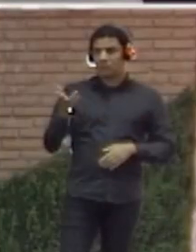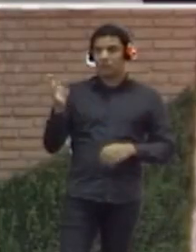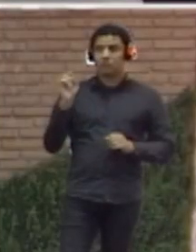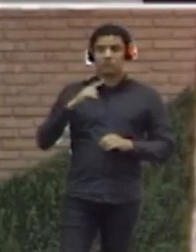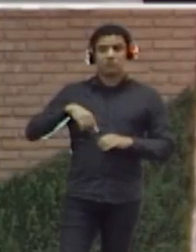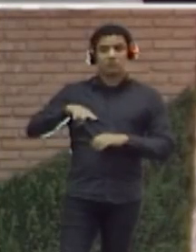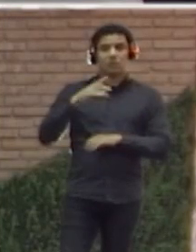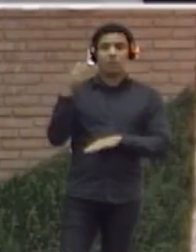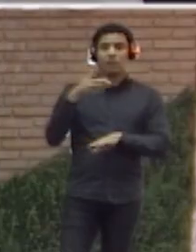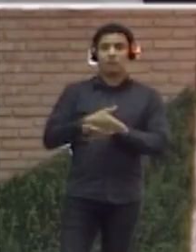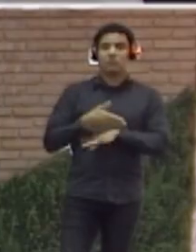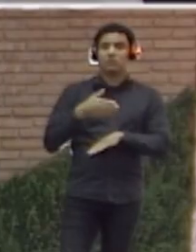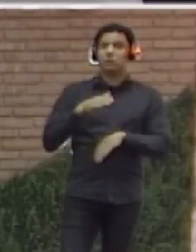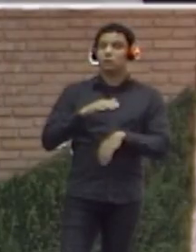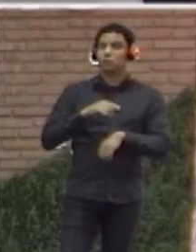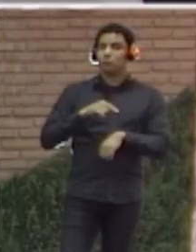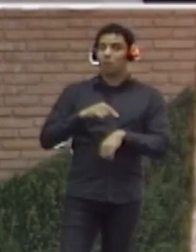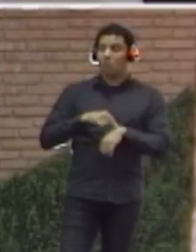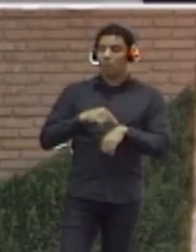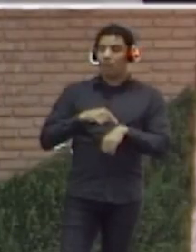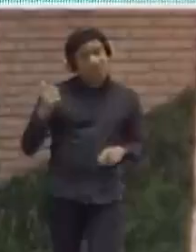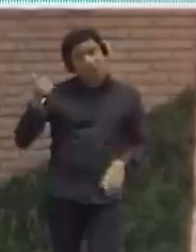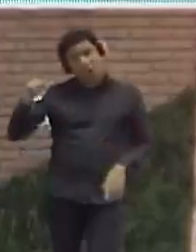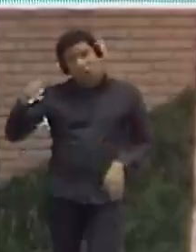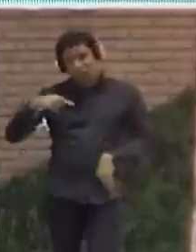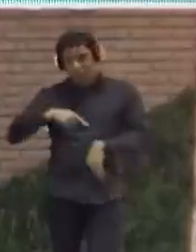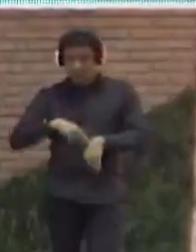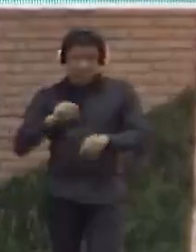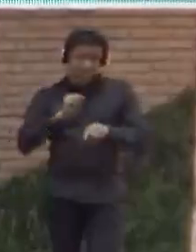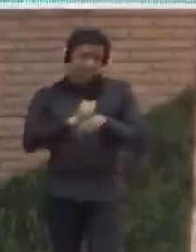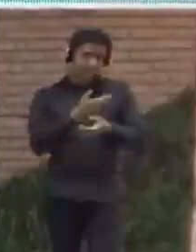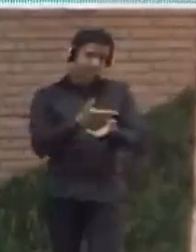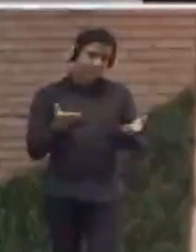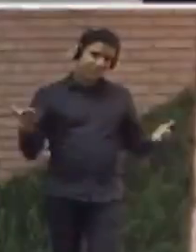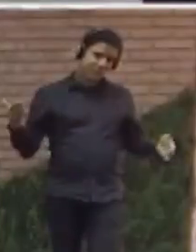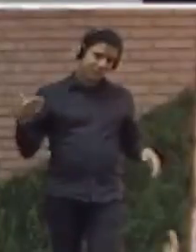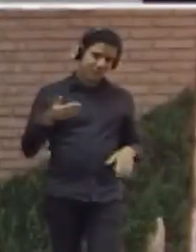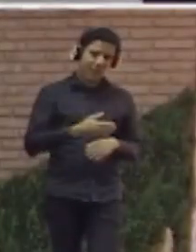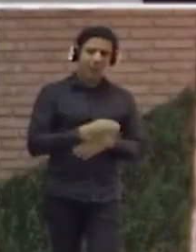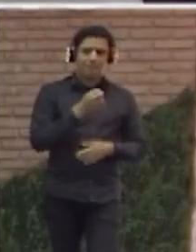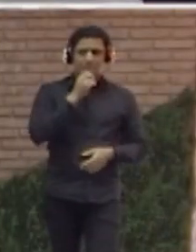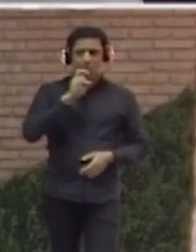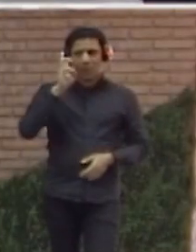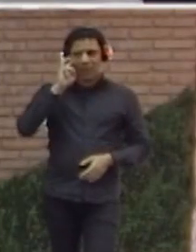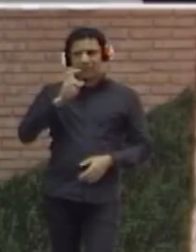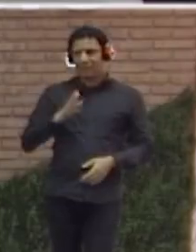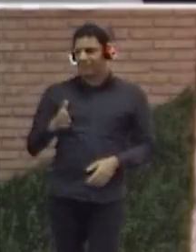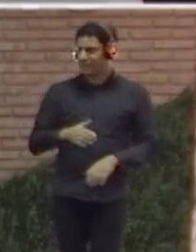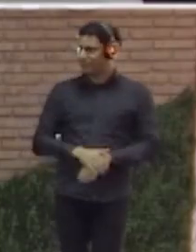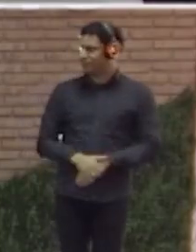estão participando de um momento histórico da construção civil nesse país. Um abraço a todos e boa quinta-feira.